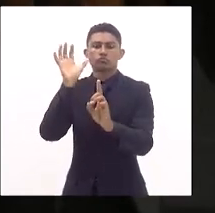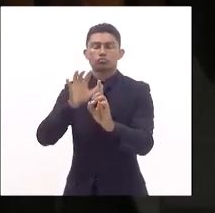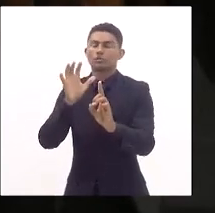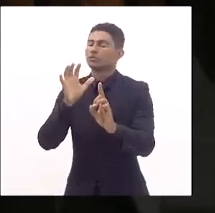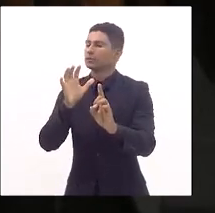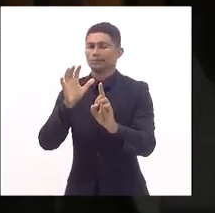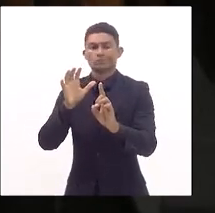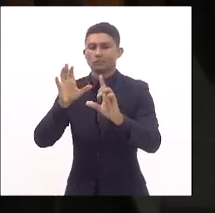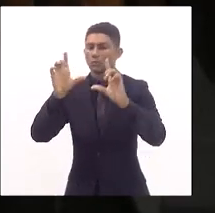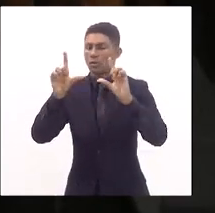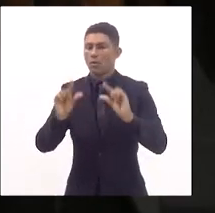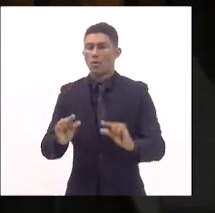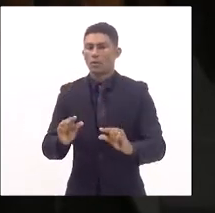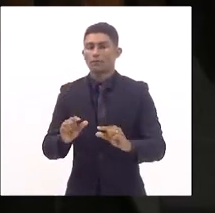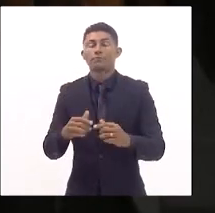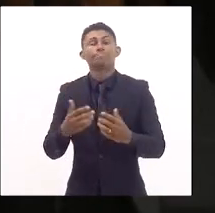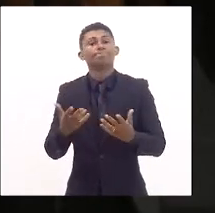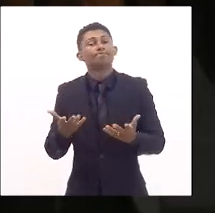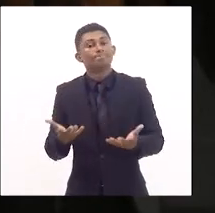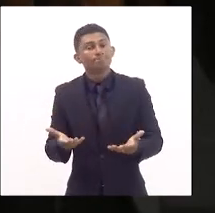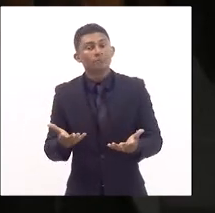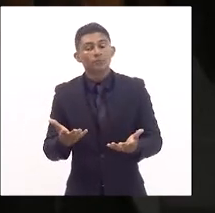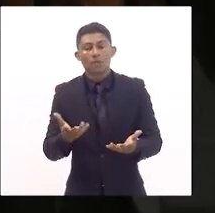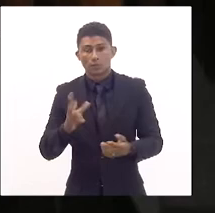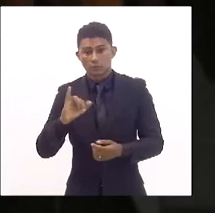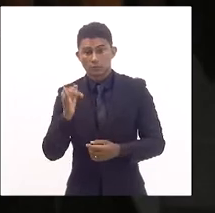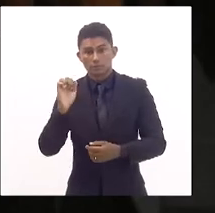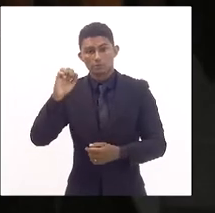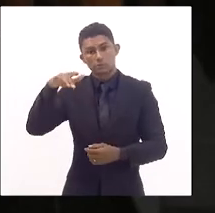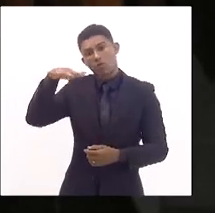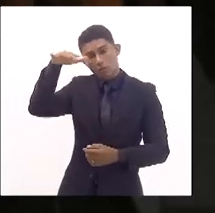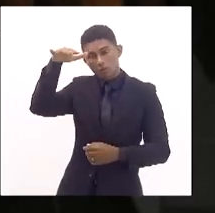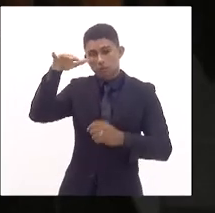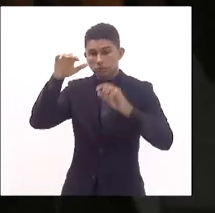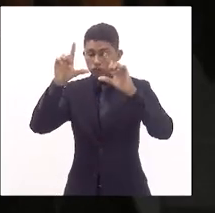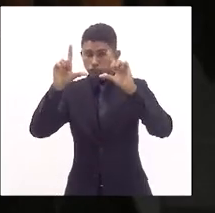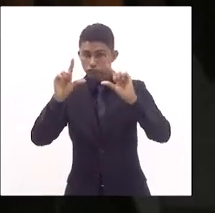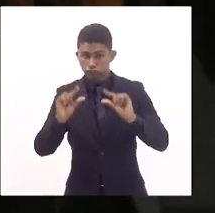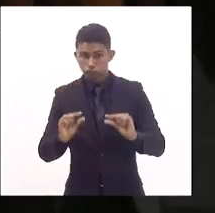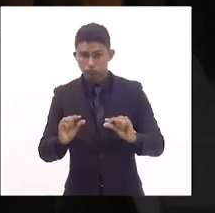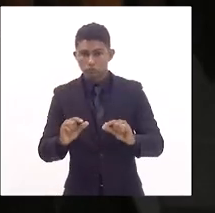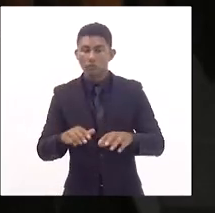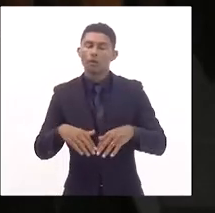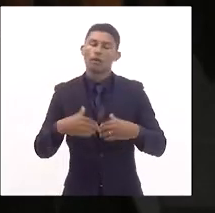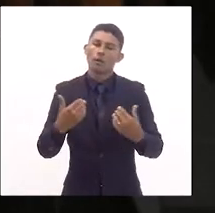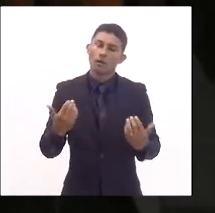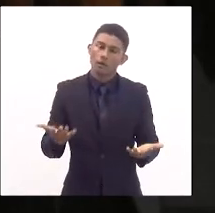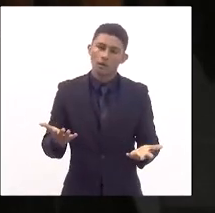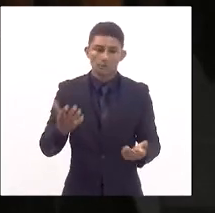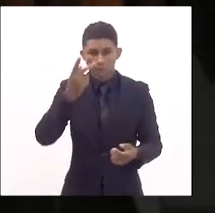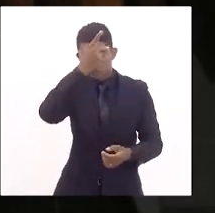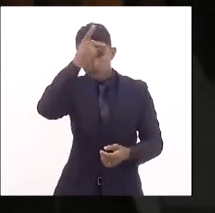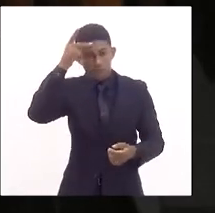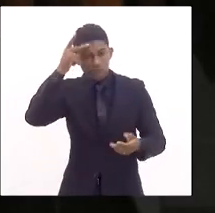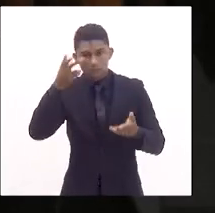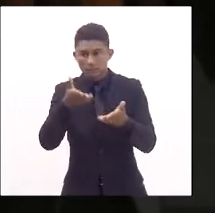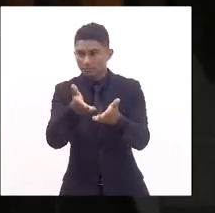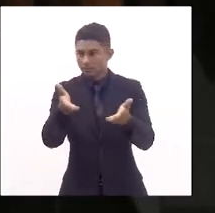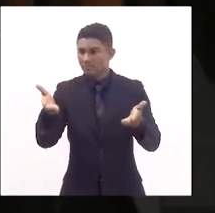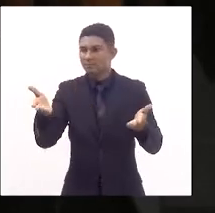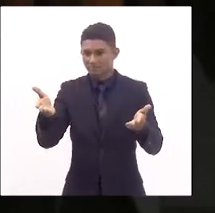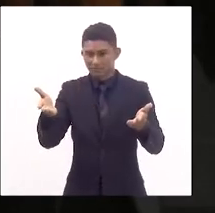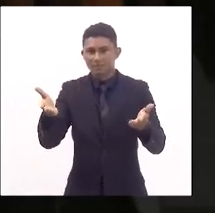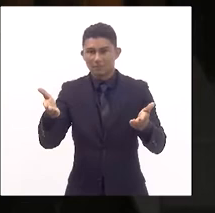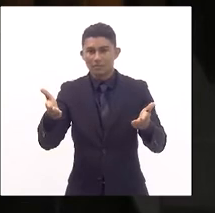isso a inflação sendo reduzida evidentemente o bolso do trabalhador brasileiro